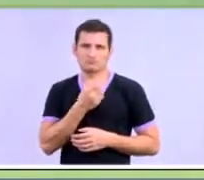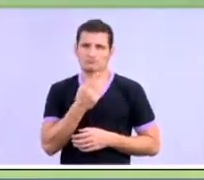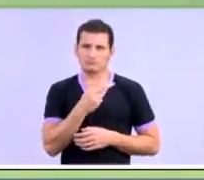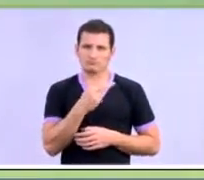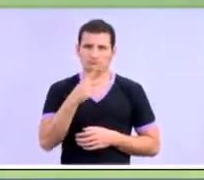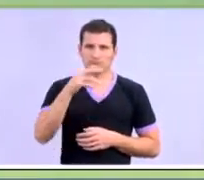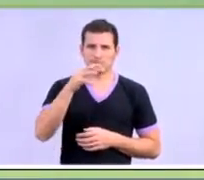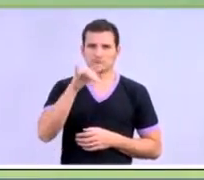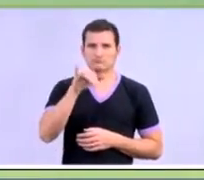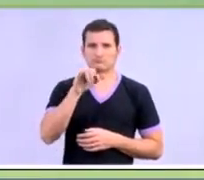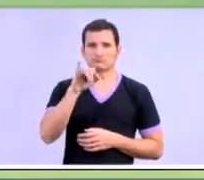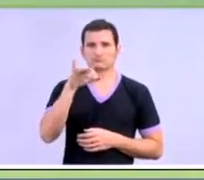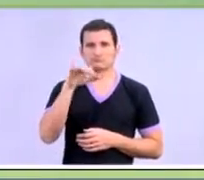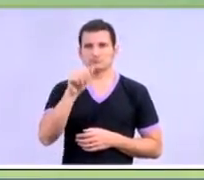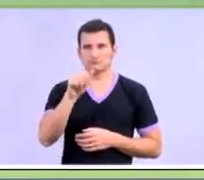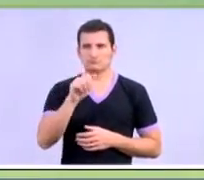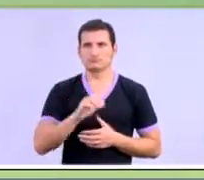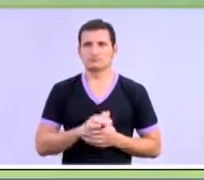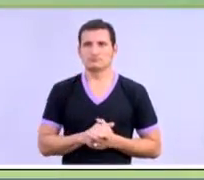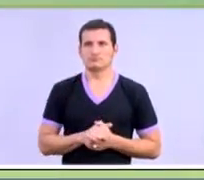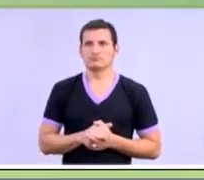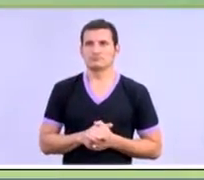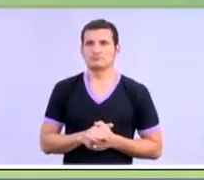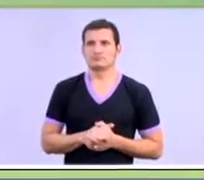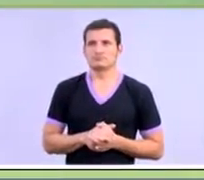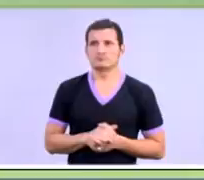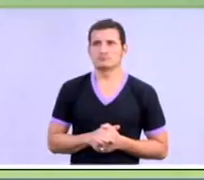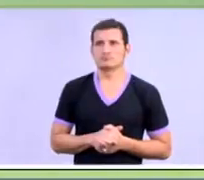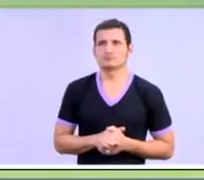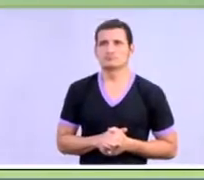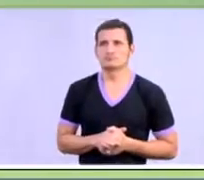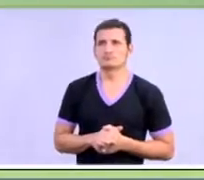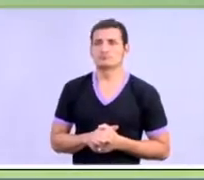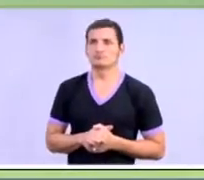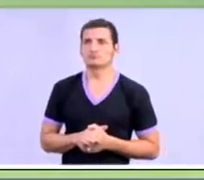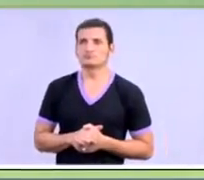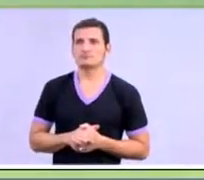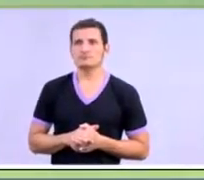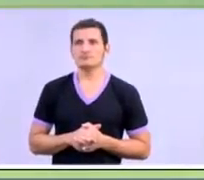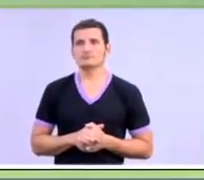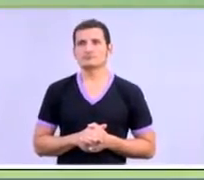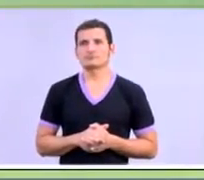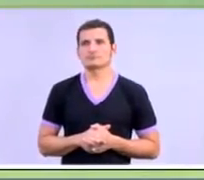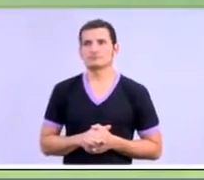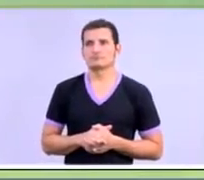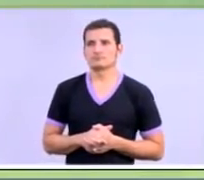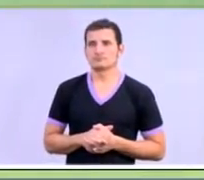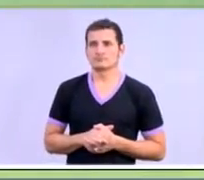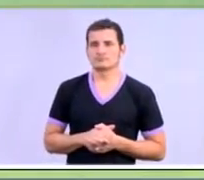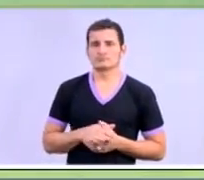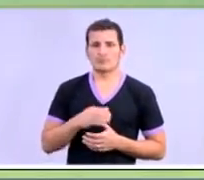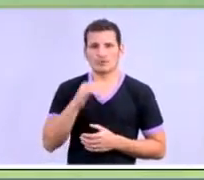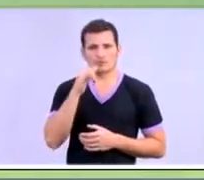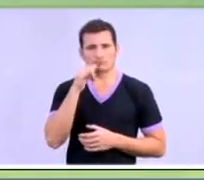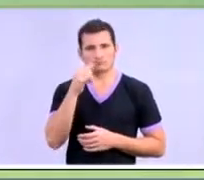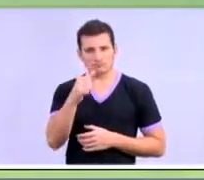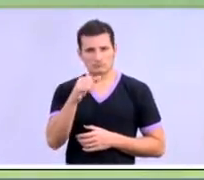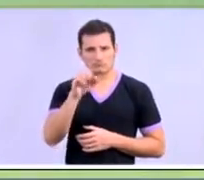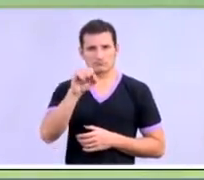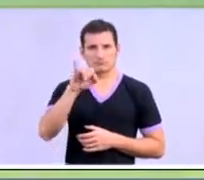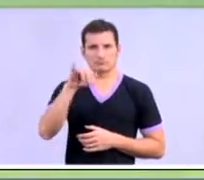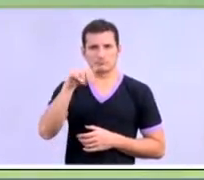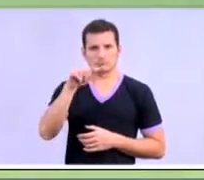física? Sinalização elétrica, né? Na verdade não são nem protocolos, né? Mas são sinalizações